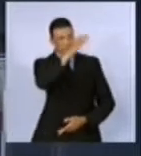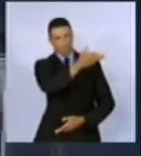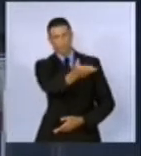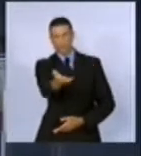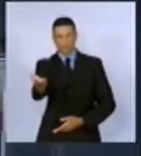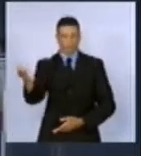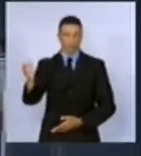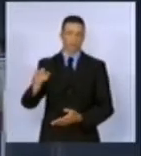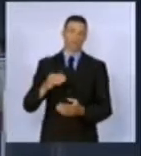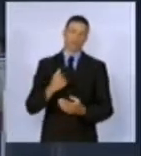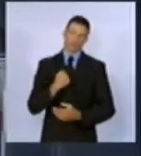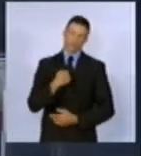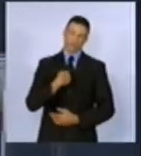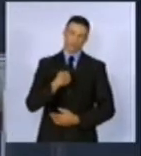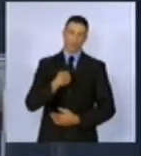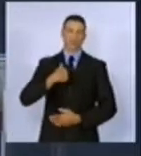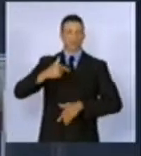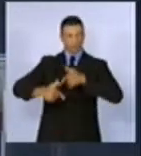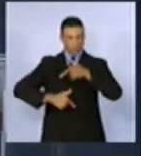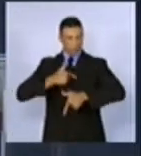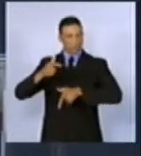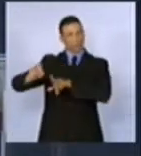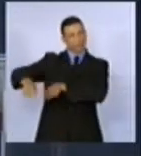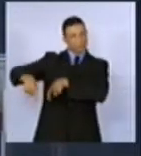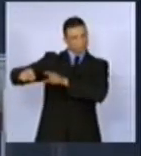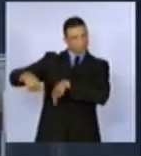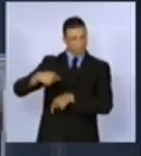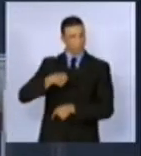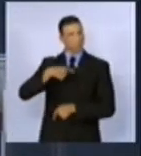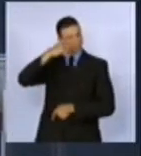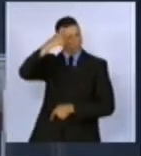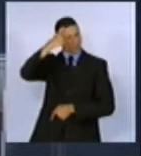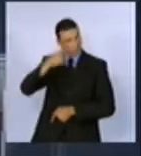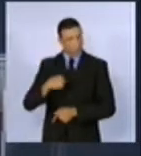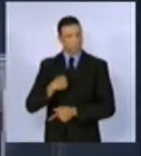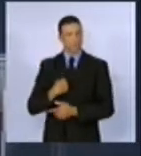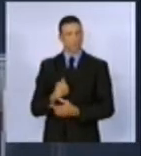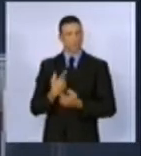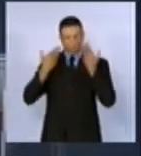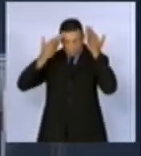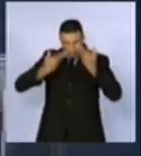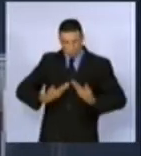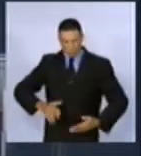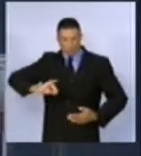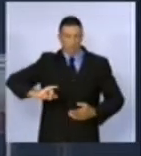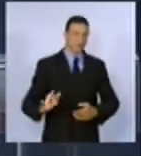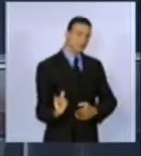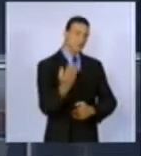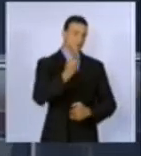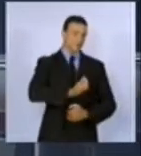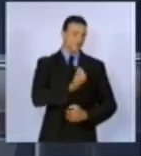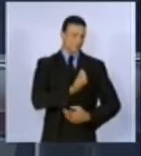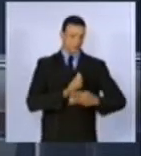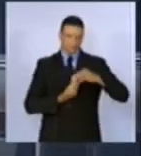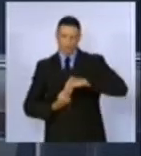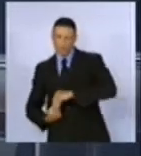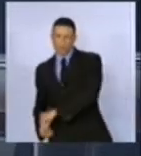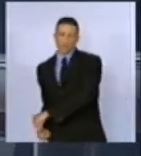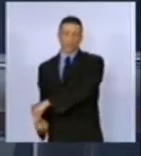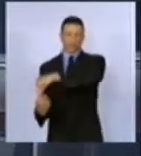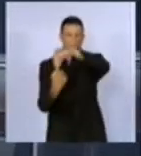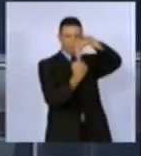é eu como trabalhador rural acho que estou tendo uma oportunidade única na minha vida